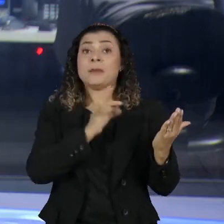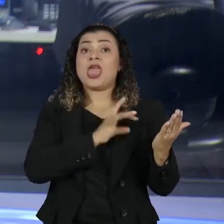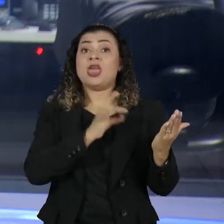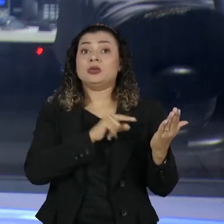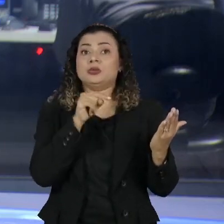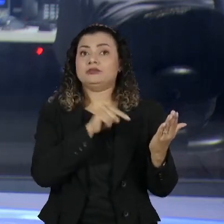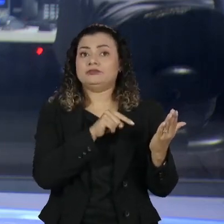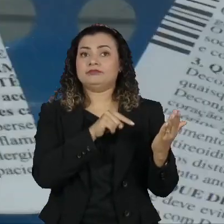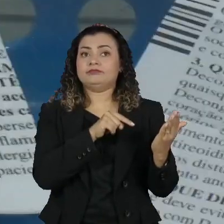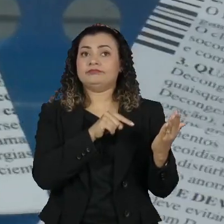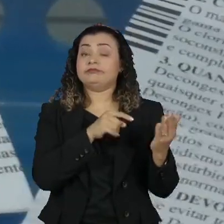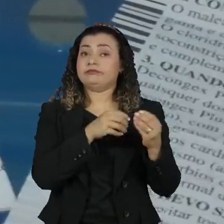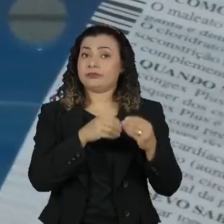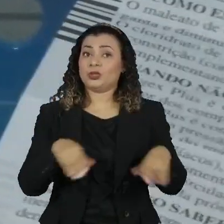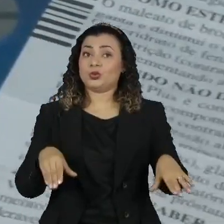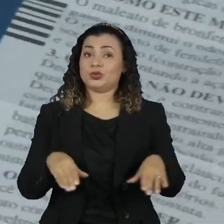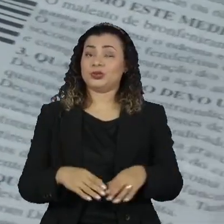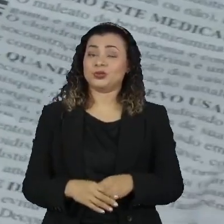das reações.